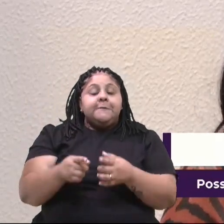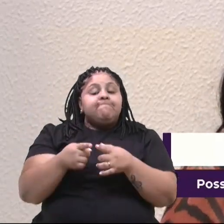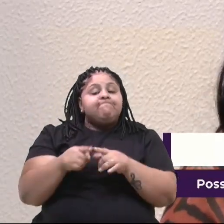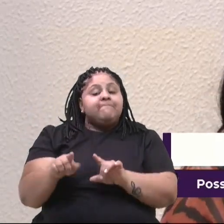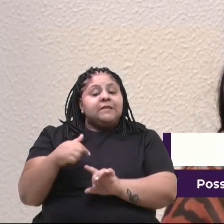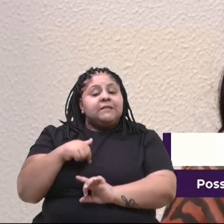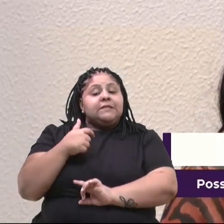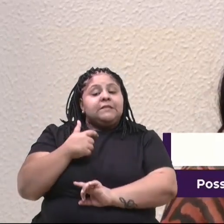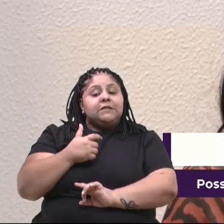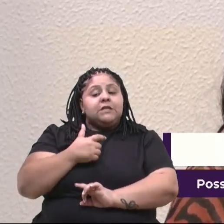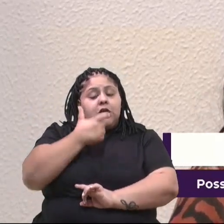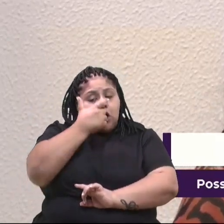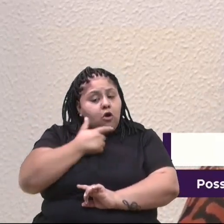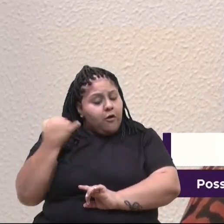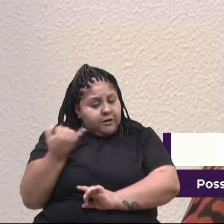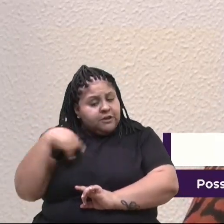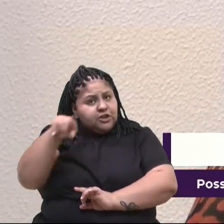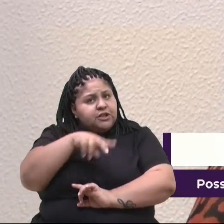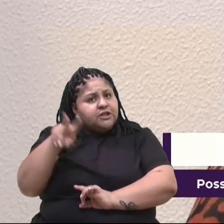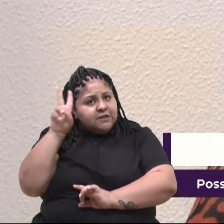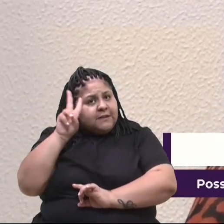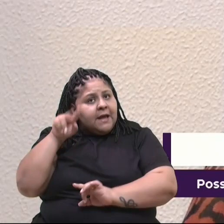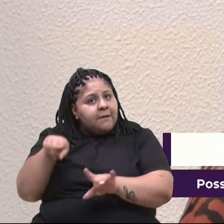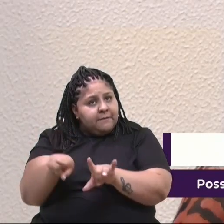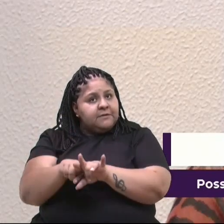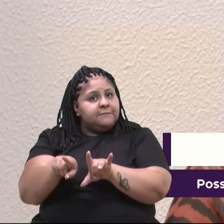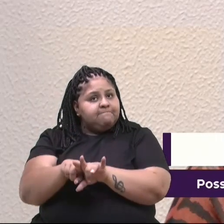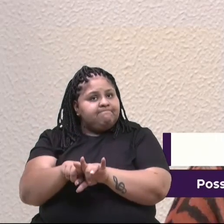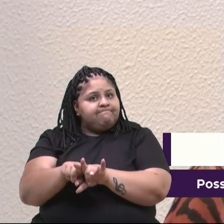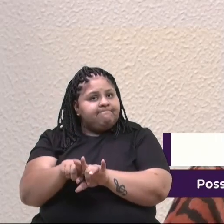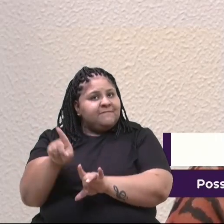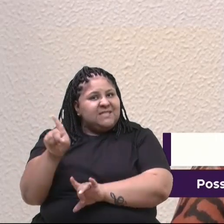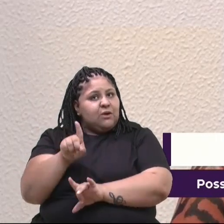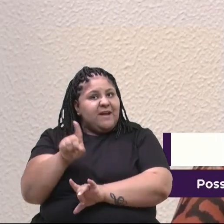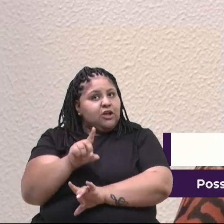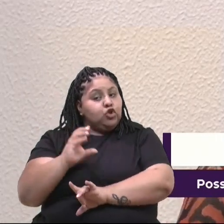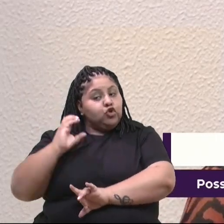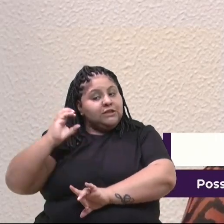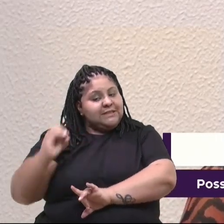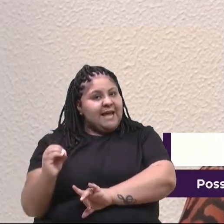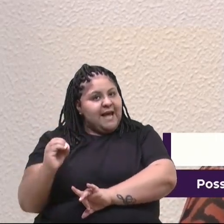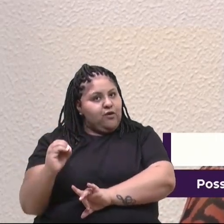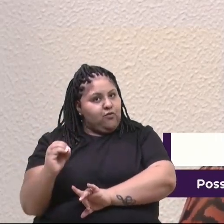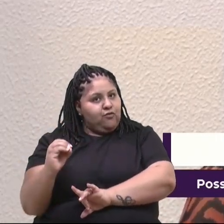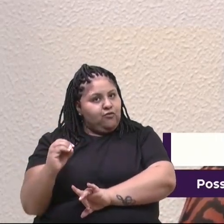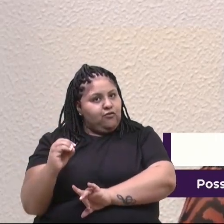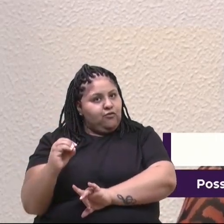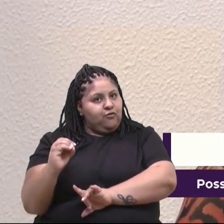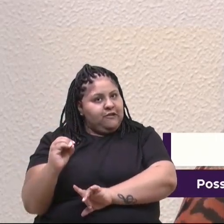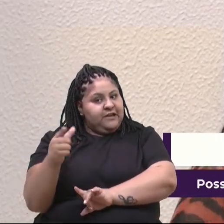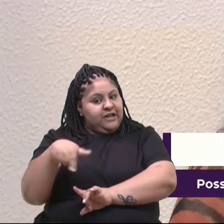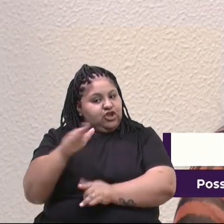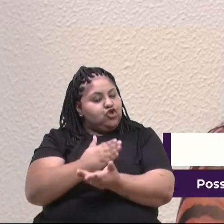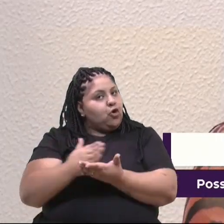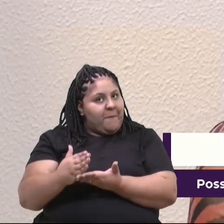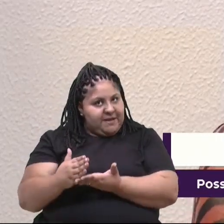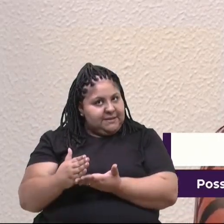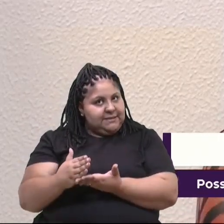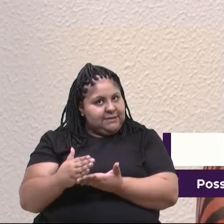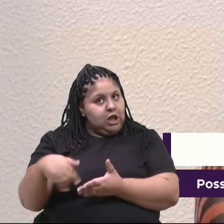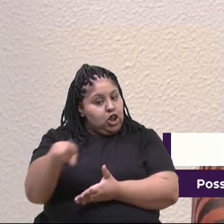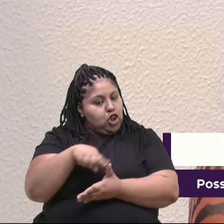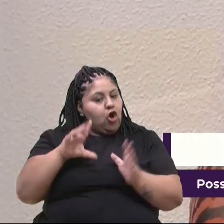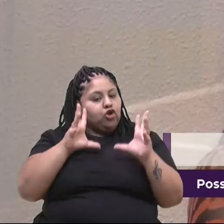Mas eu acho importante que a gente lembre aqui que não é do zero que a gente começa. Porque para